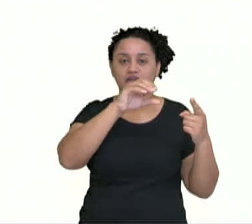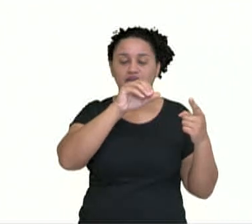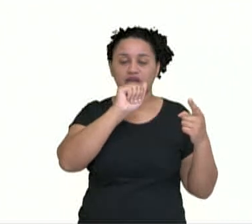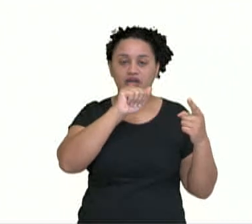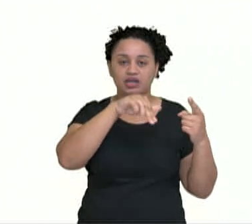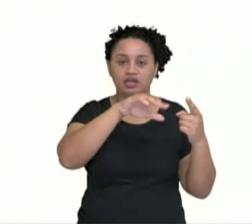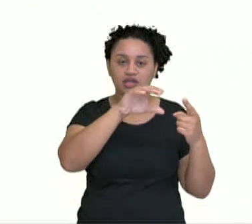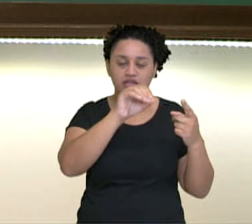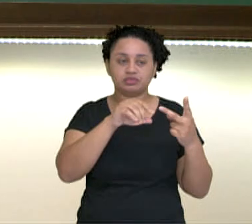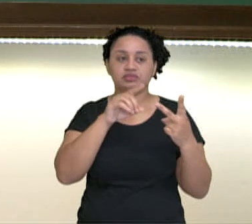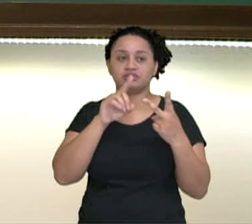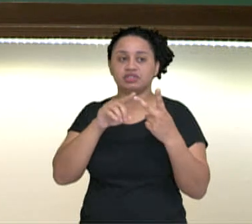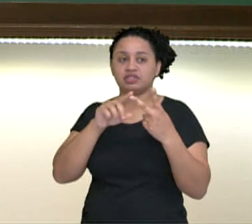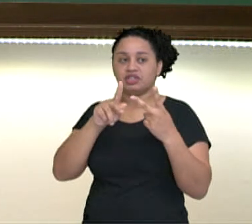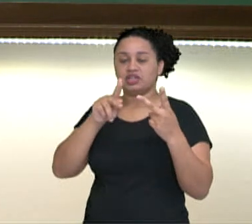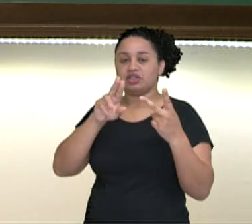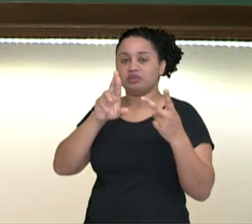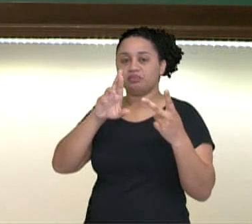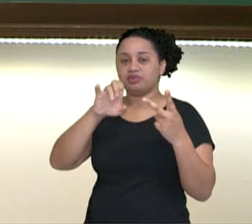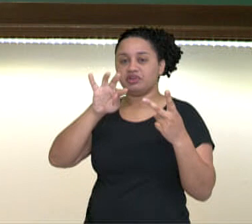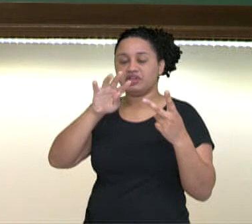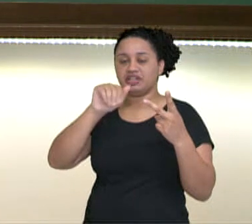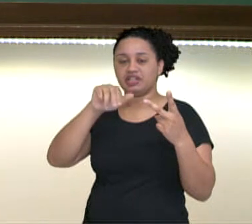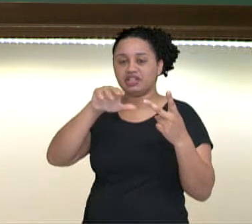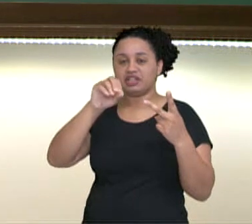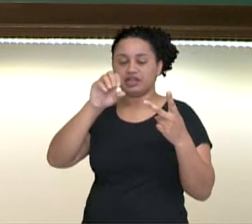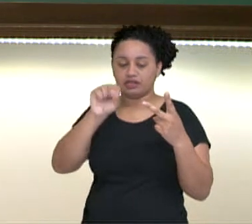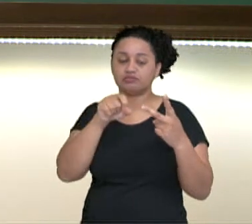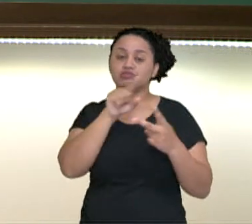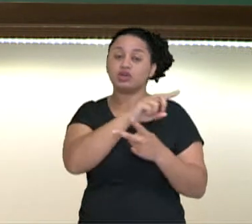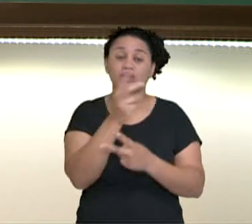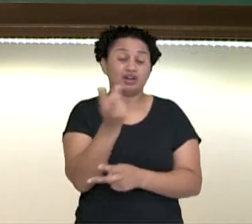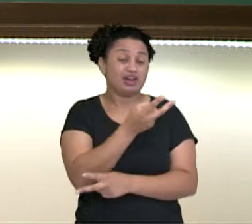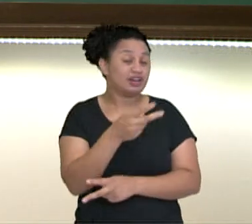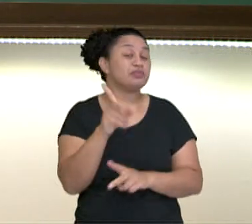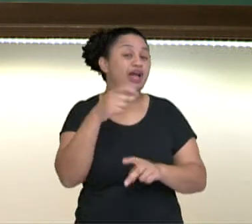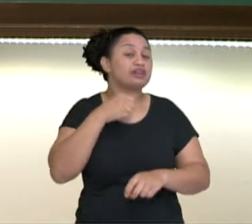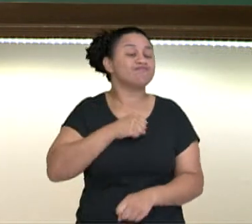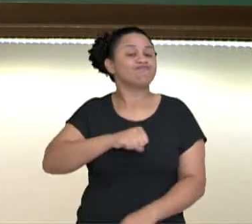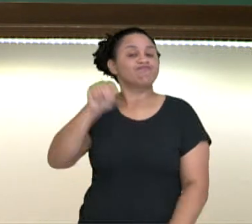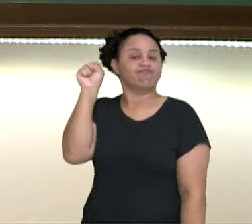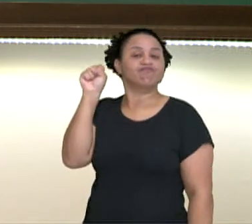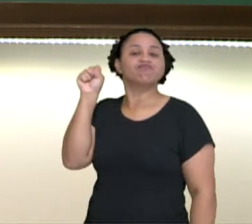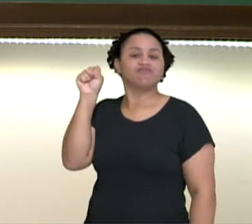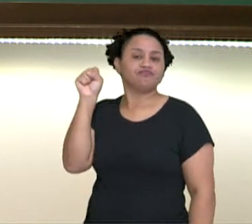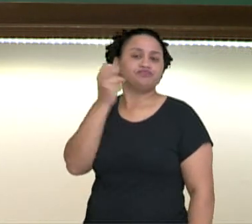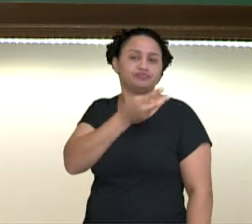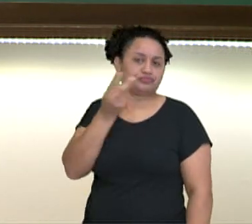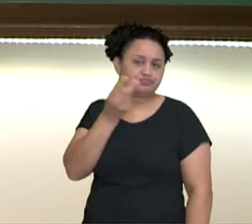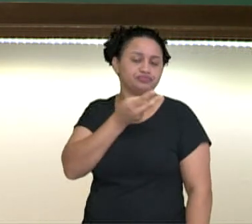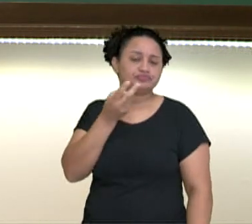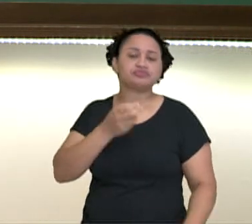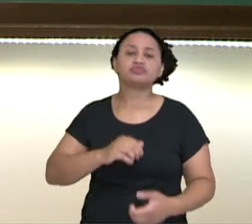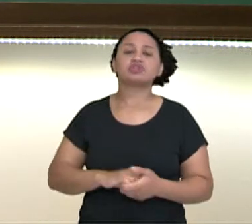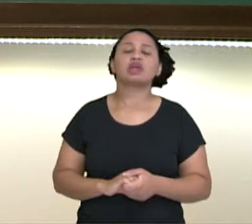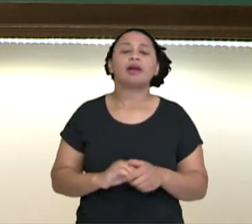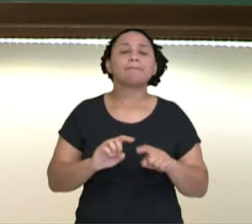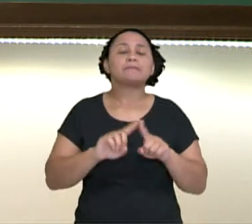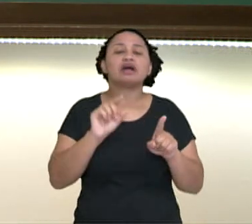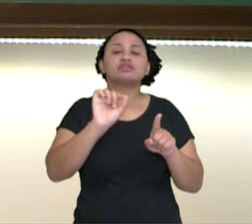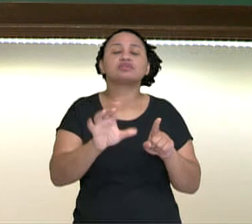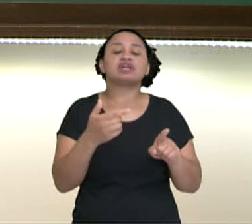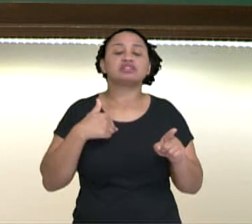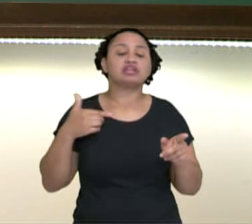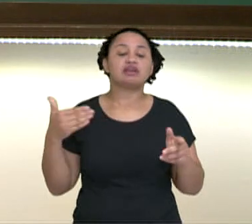eles tinham algumas ideias diferenciadas, porque o anglicanismo ele vai surgir dentro da Inglaterra como uma imposição, uma